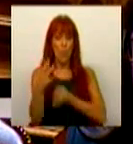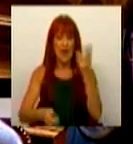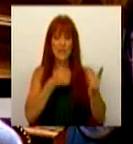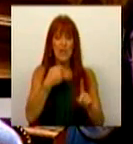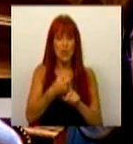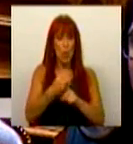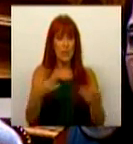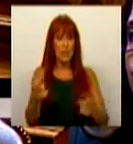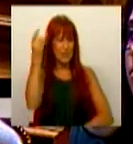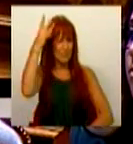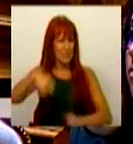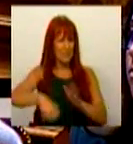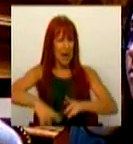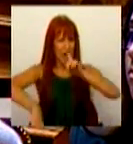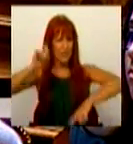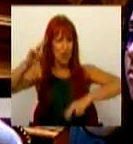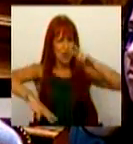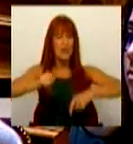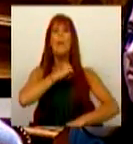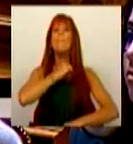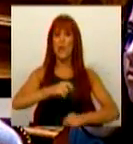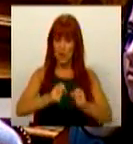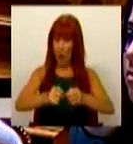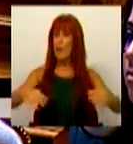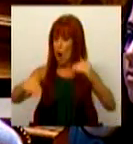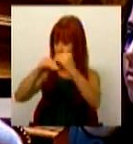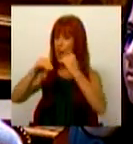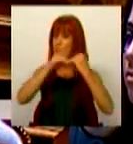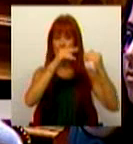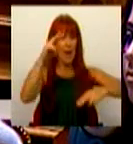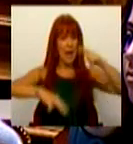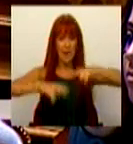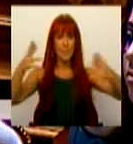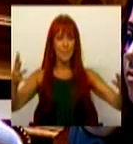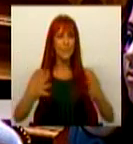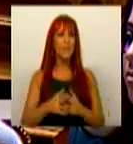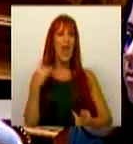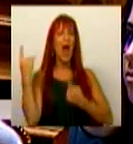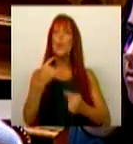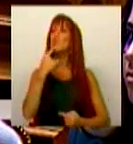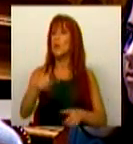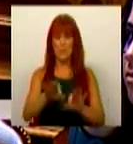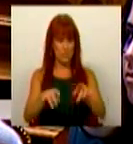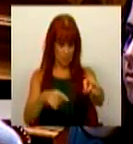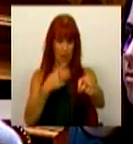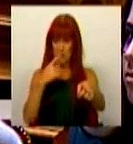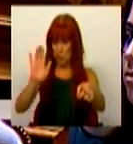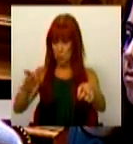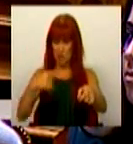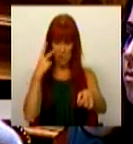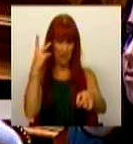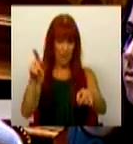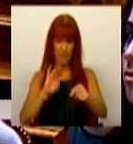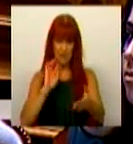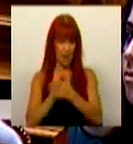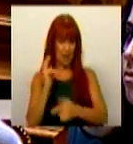combate à fraude e à evasão fiscal que permitiram uma maior equidade fiscal. Alguns dirão, como aliás já o disseram, que assistimos nos